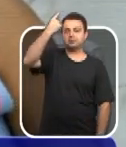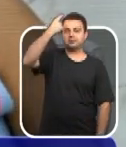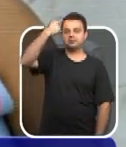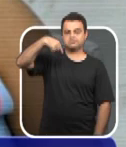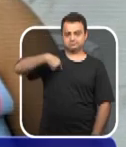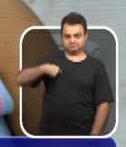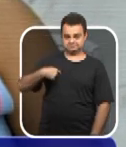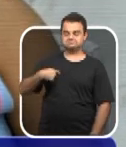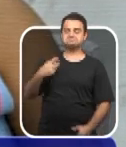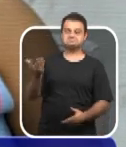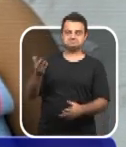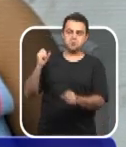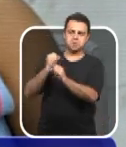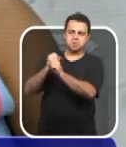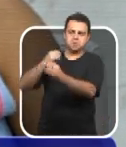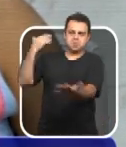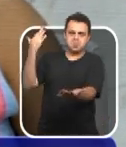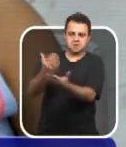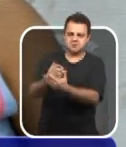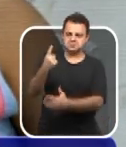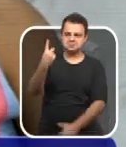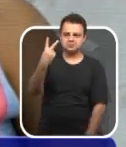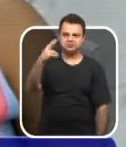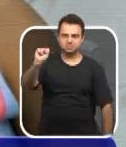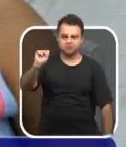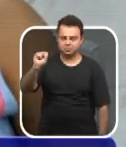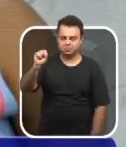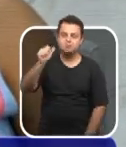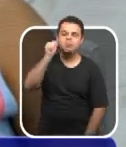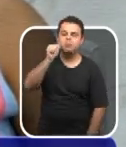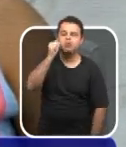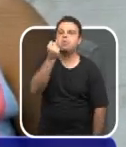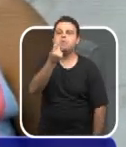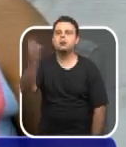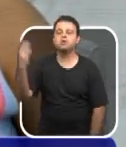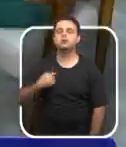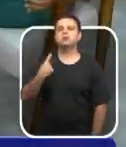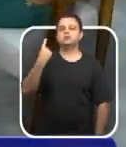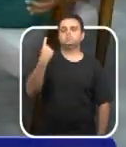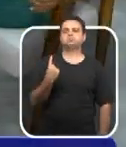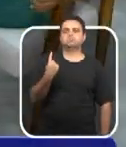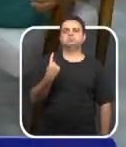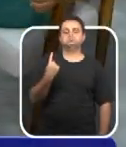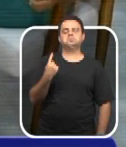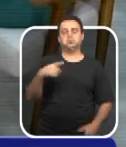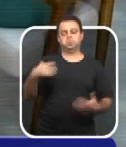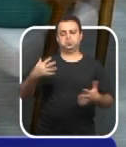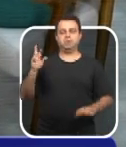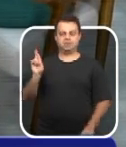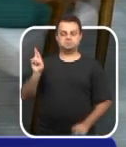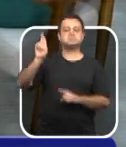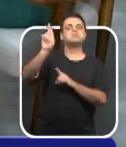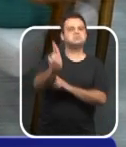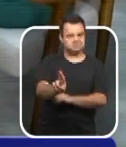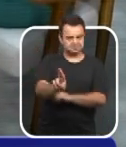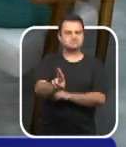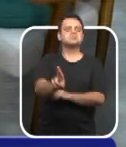nessa Câmara, em 128 anos. Então, acho que é um mérito da representatividade da mulher na Câmara e